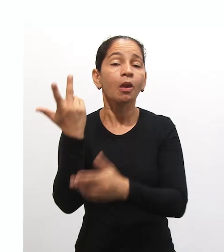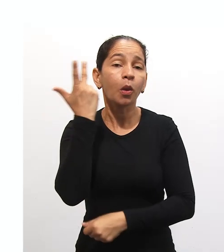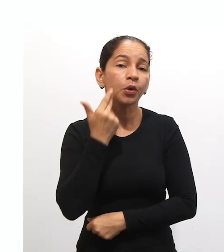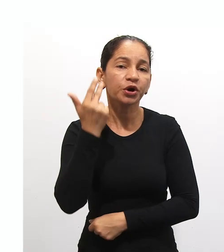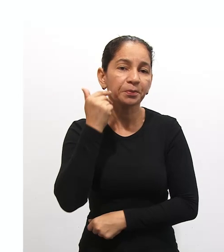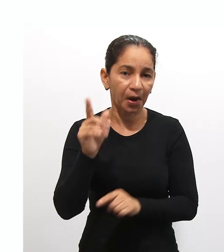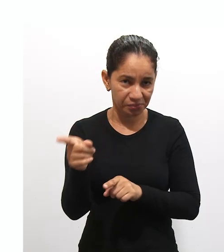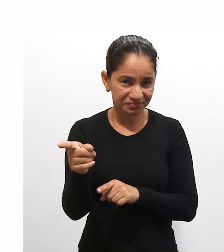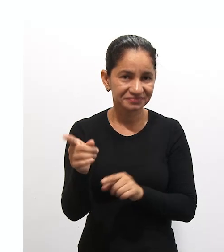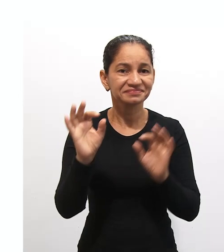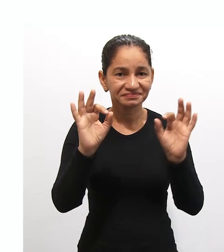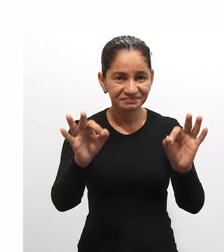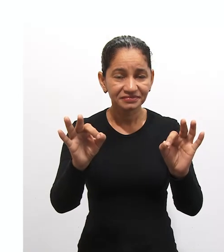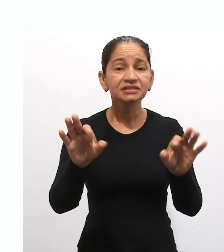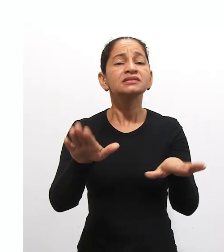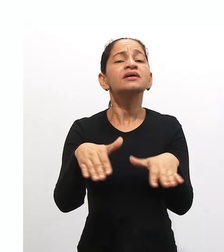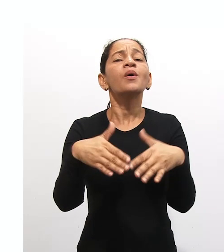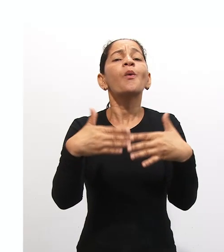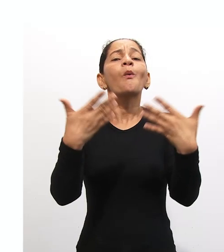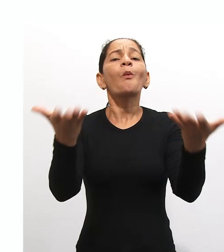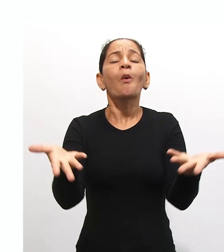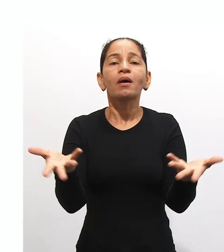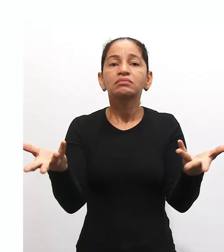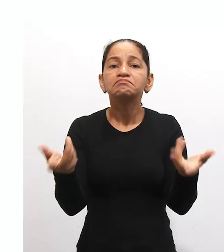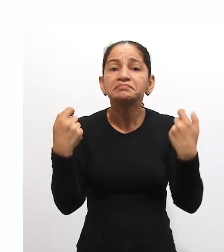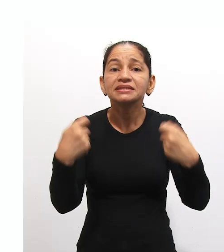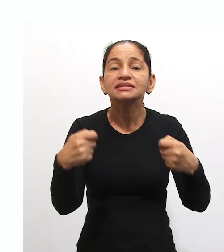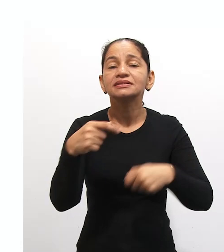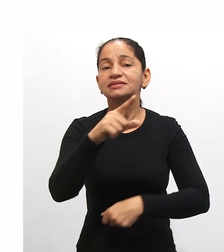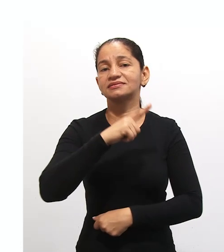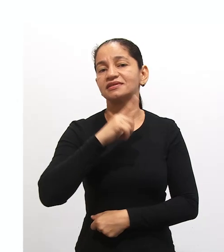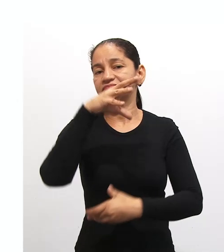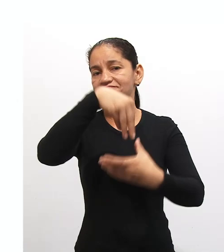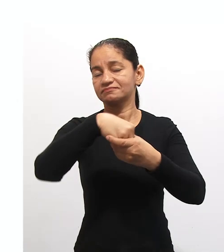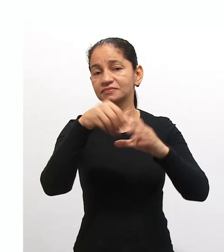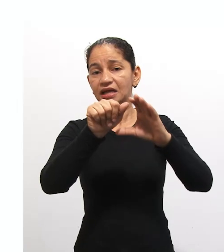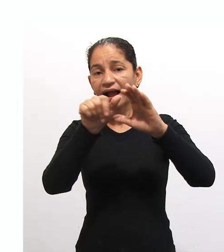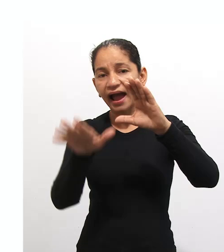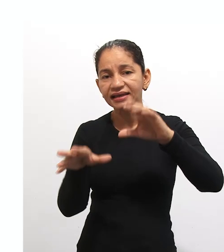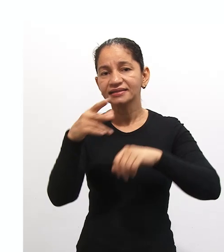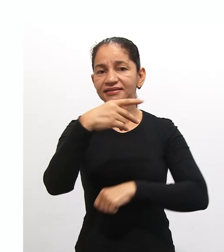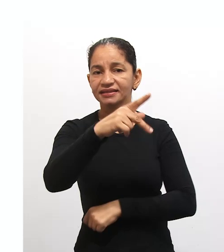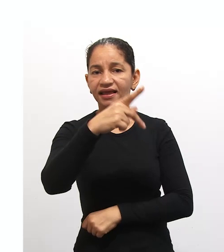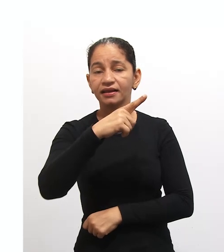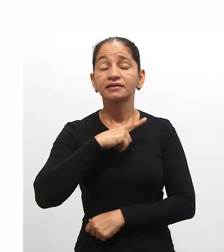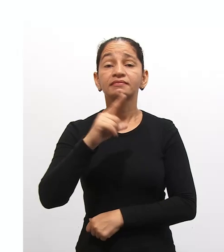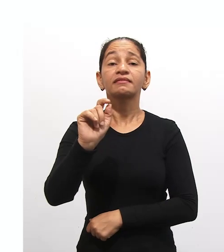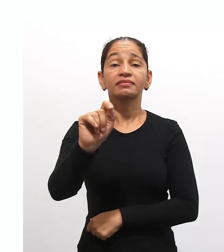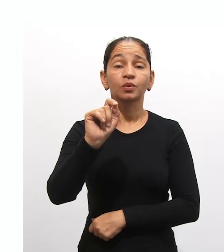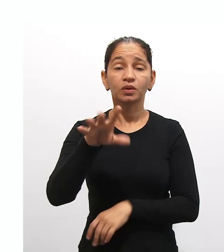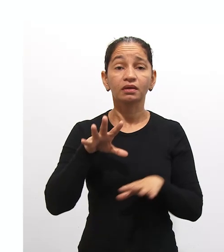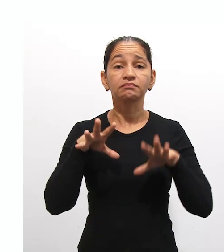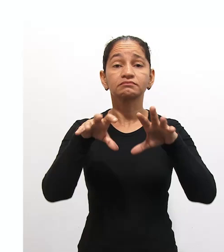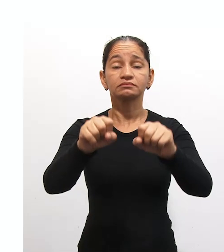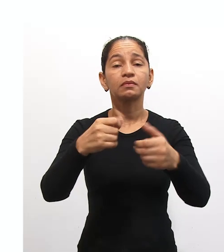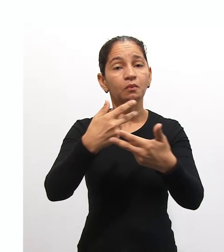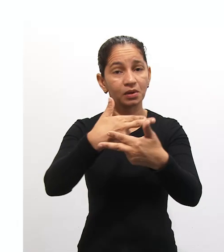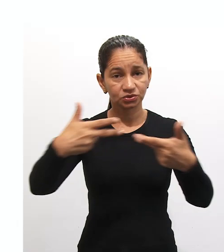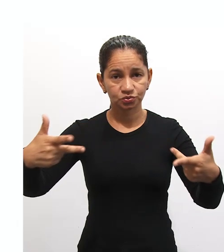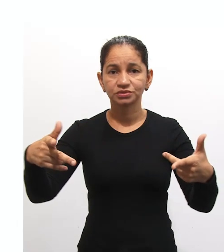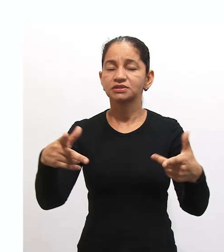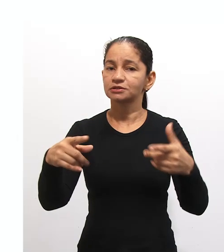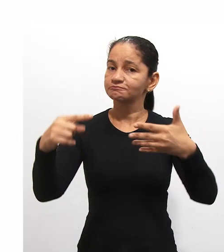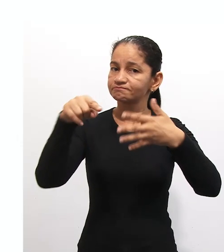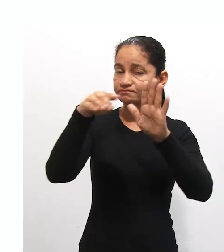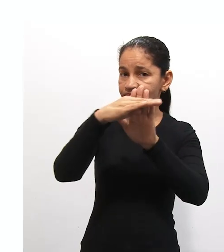nessa ética. E aí, quais são essas competências do líder na EAD? O líder da EAD, ele deve dominar algumas